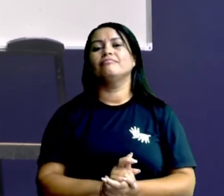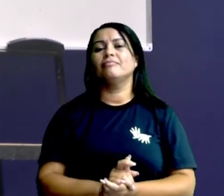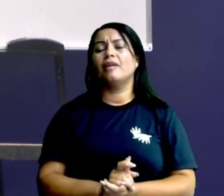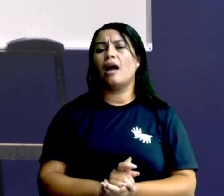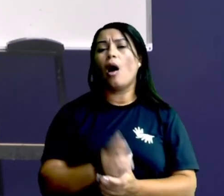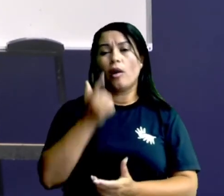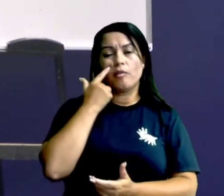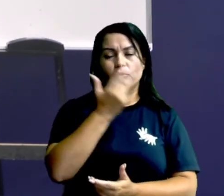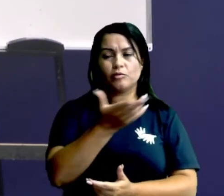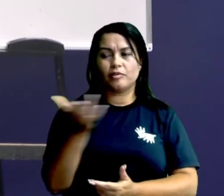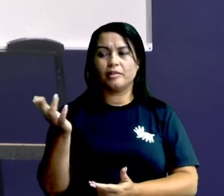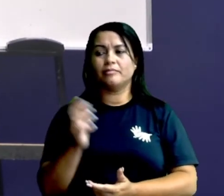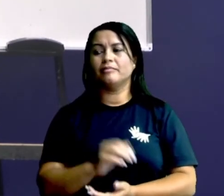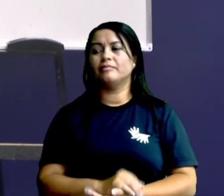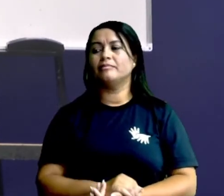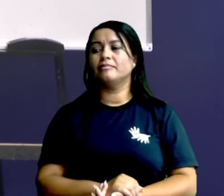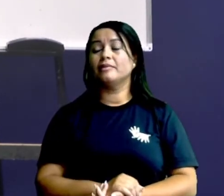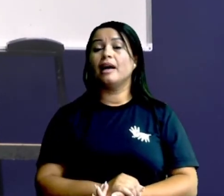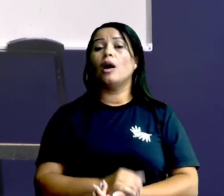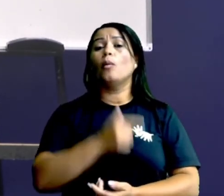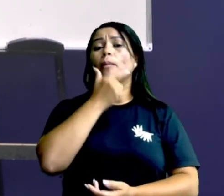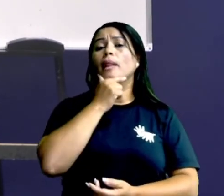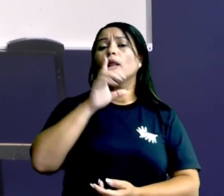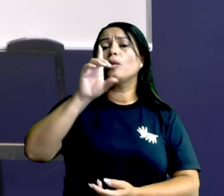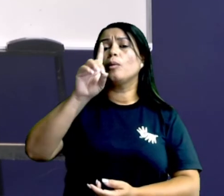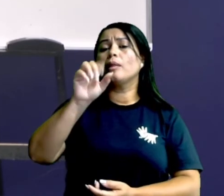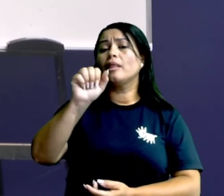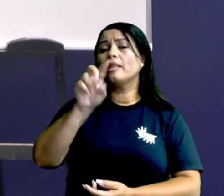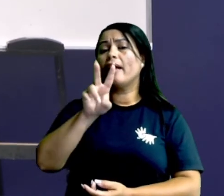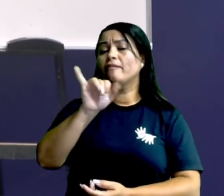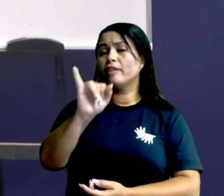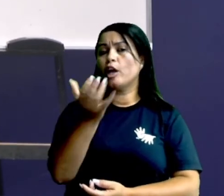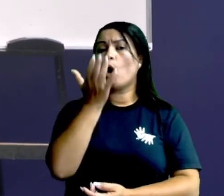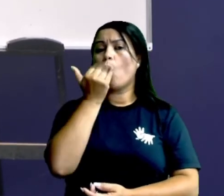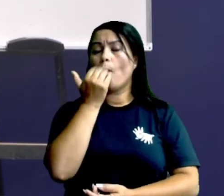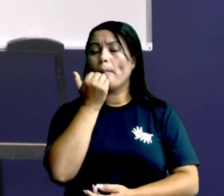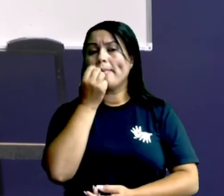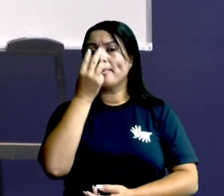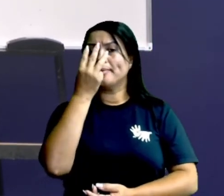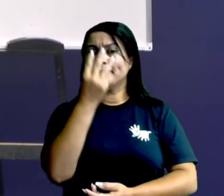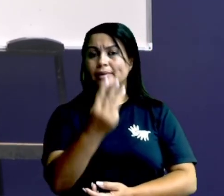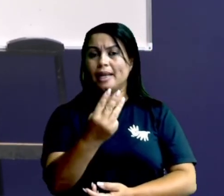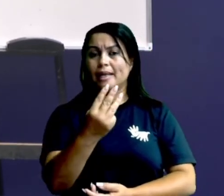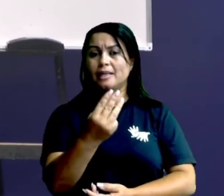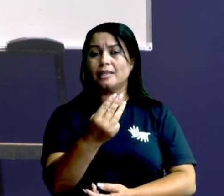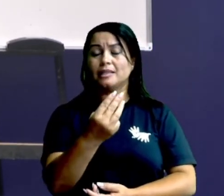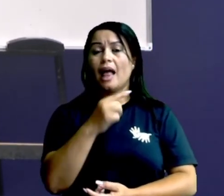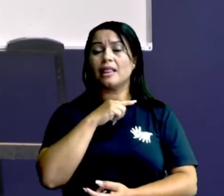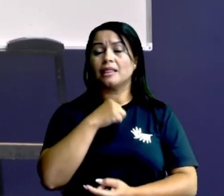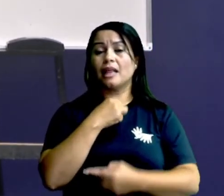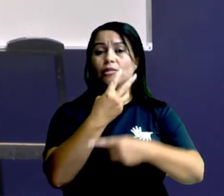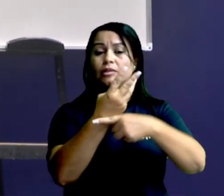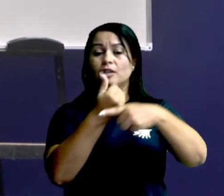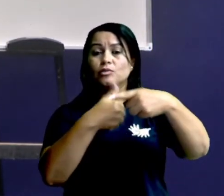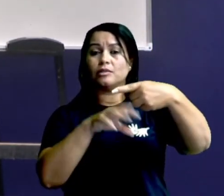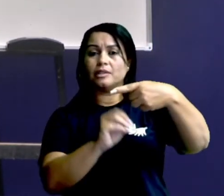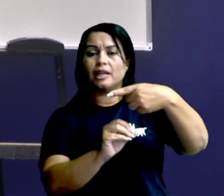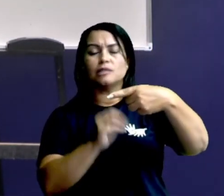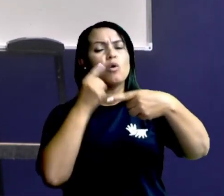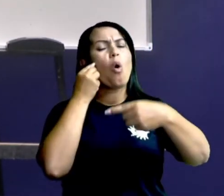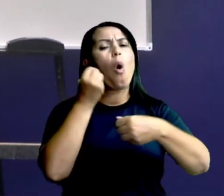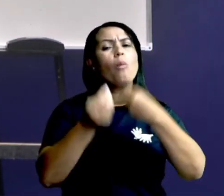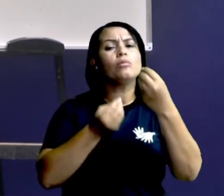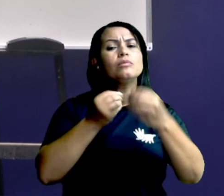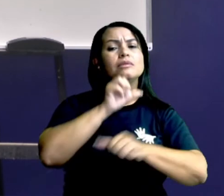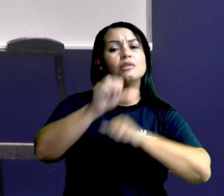0,2. Agora, bora ver Davi? Davi já consumiu 3/10 do bolo. Então, para a gente transformar o número